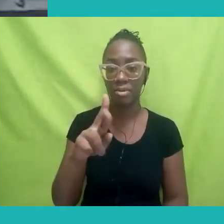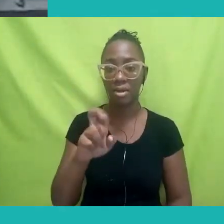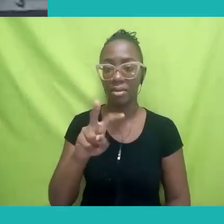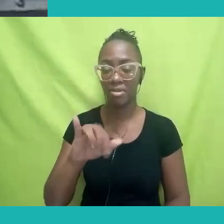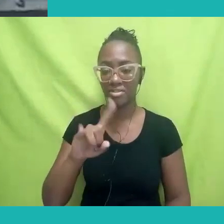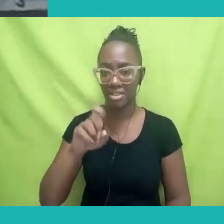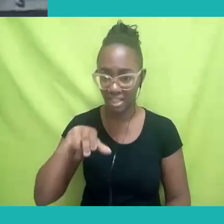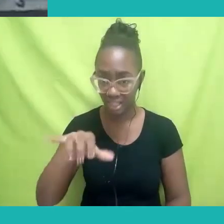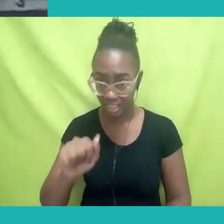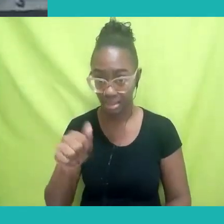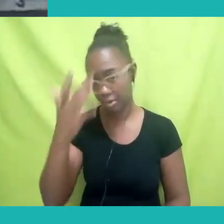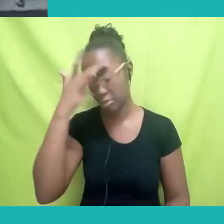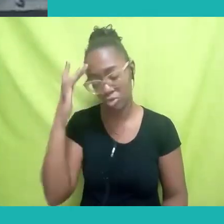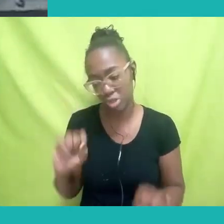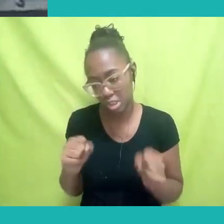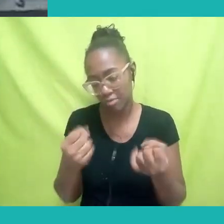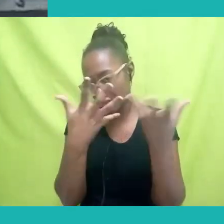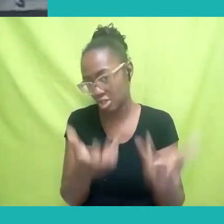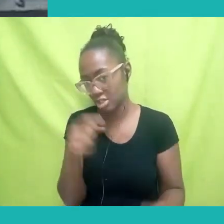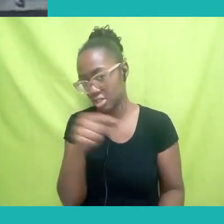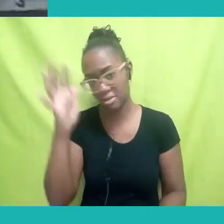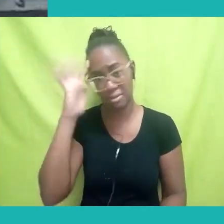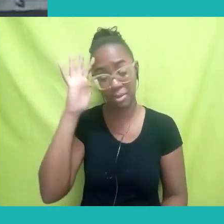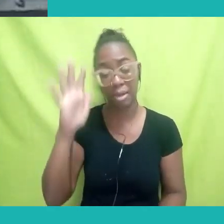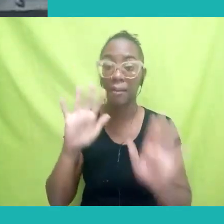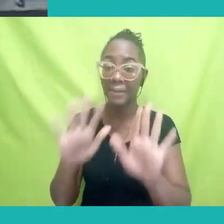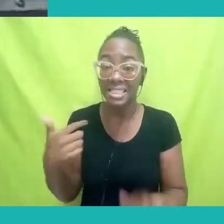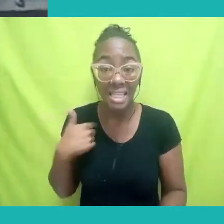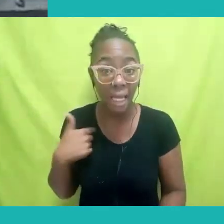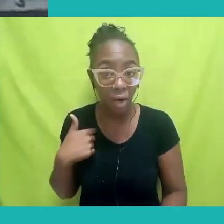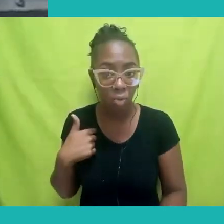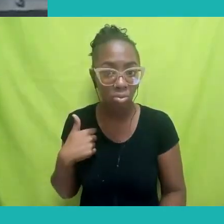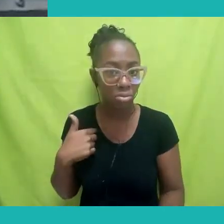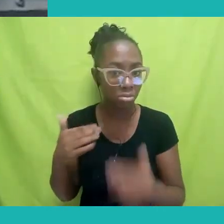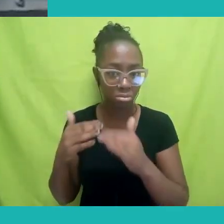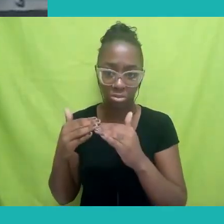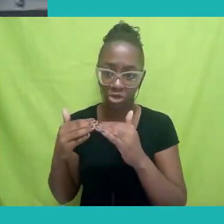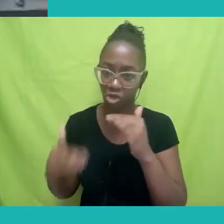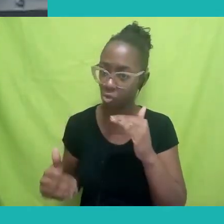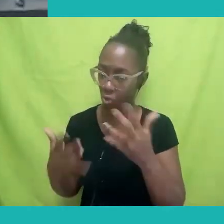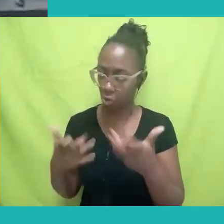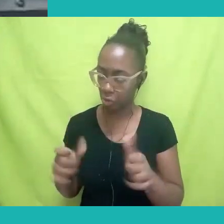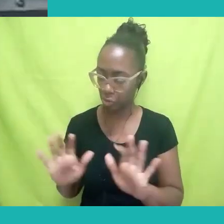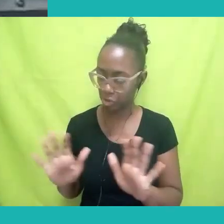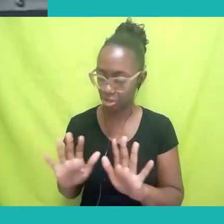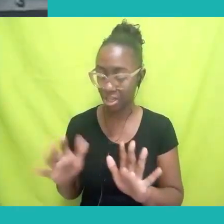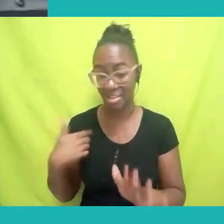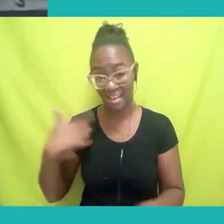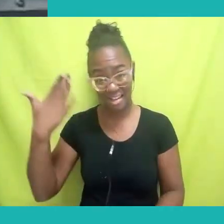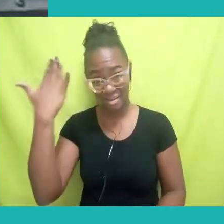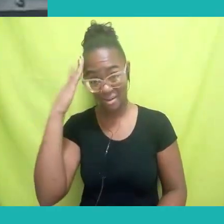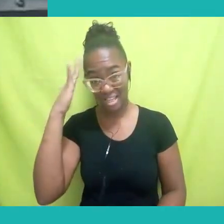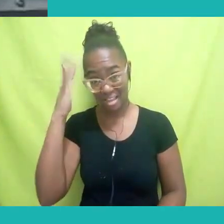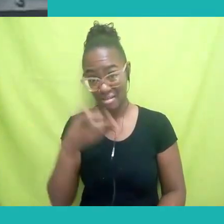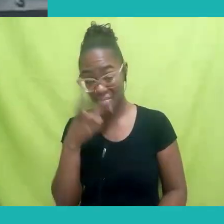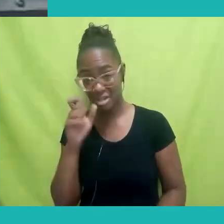tese. Nós, né, eu particularmente não concordo. Entendo que o caráter contributivo